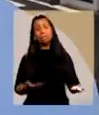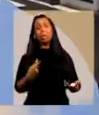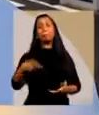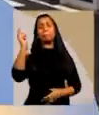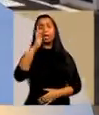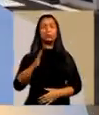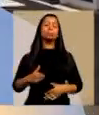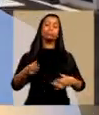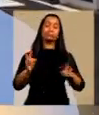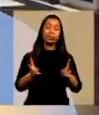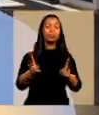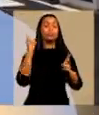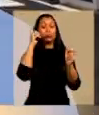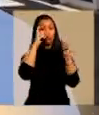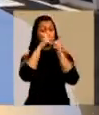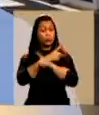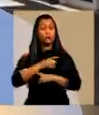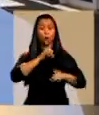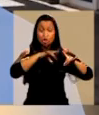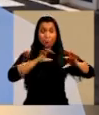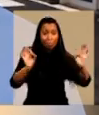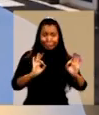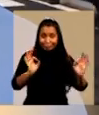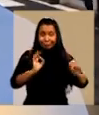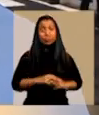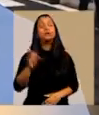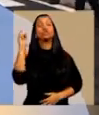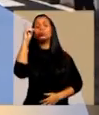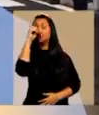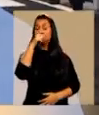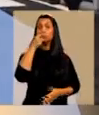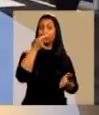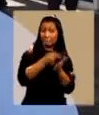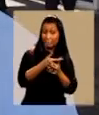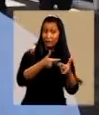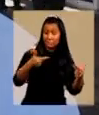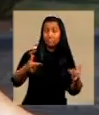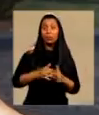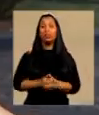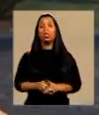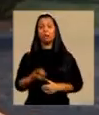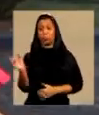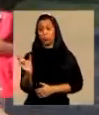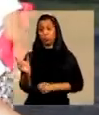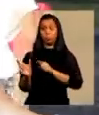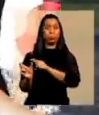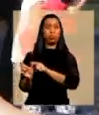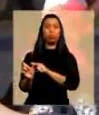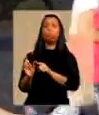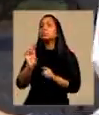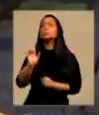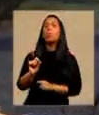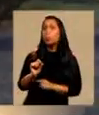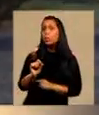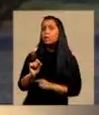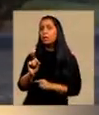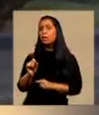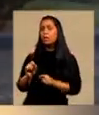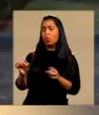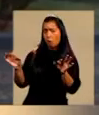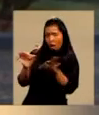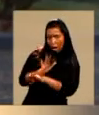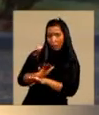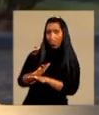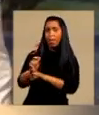à situação do país mesmo, tá? É difícil, não está sobrando. Está difícil pagar as contas. Tenho o cartão de crédito, mas é tudo assim, eu não